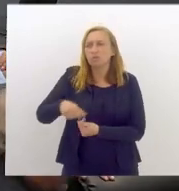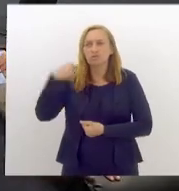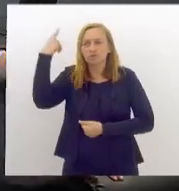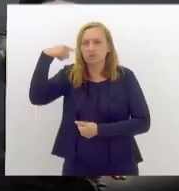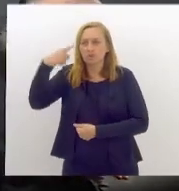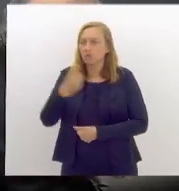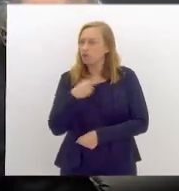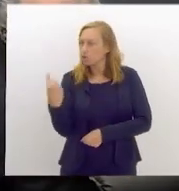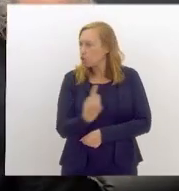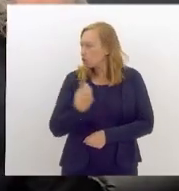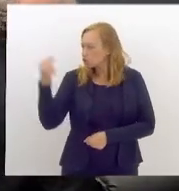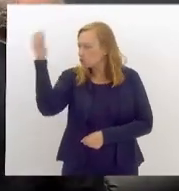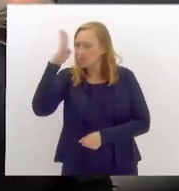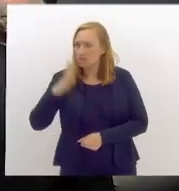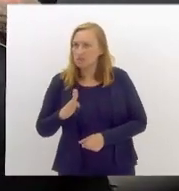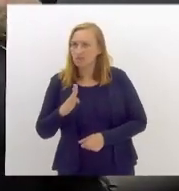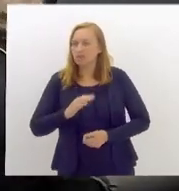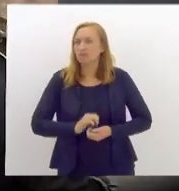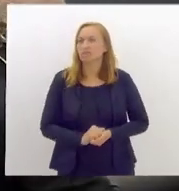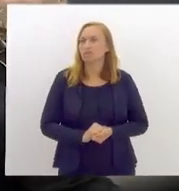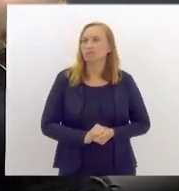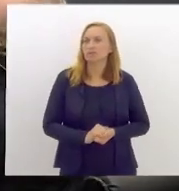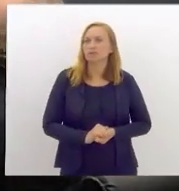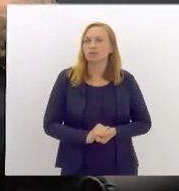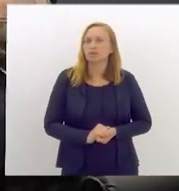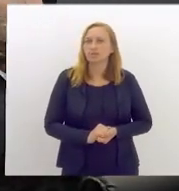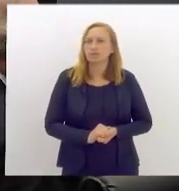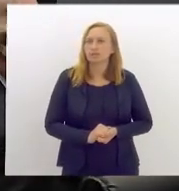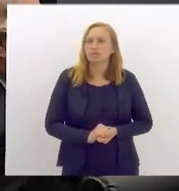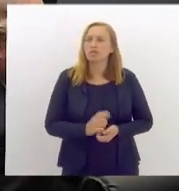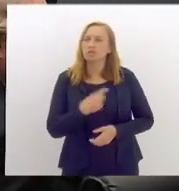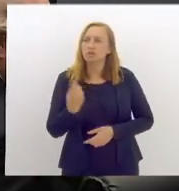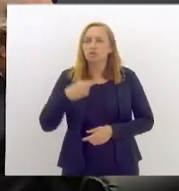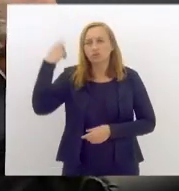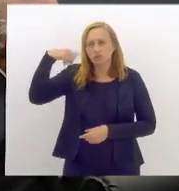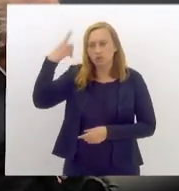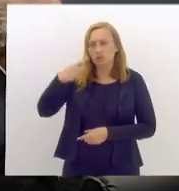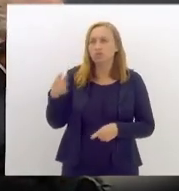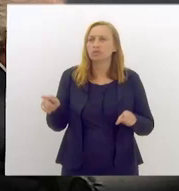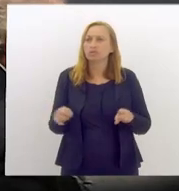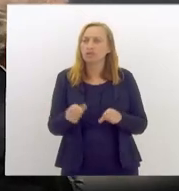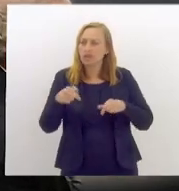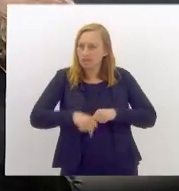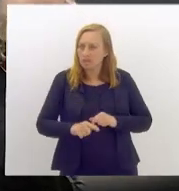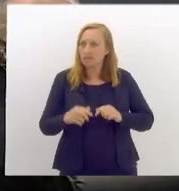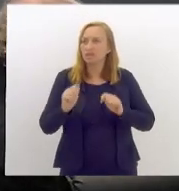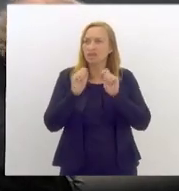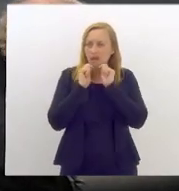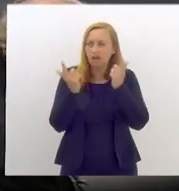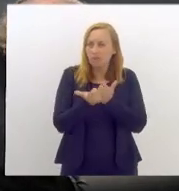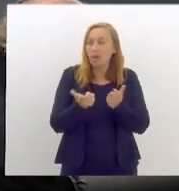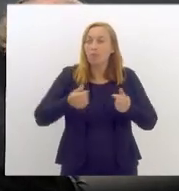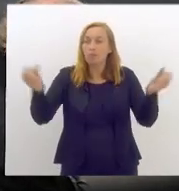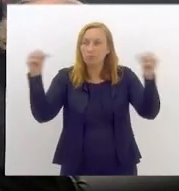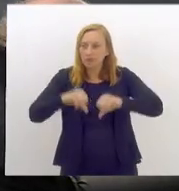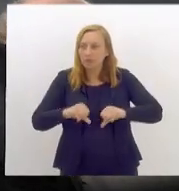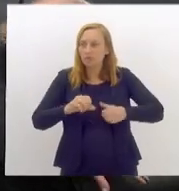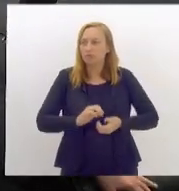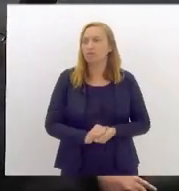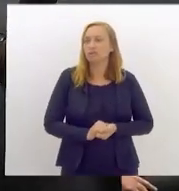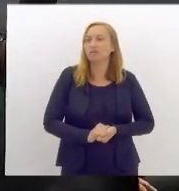nós Brasil somos do mundo então nós também estamos doido e aqui na Assembleia Legislativa pior ainda